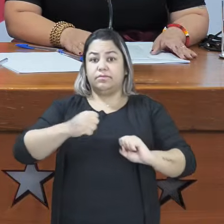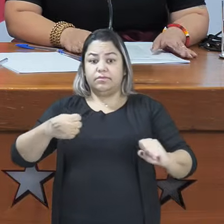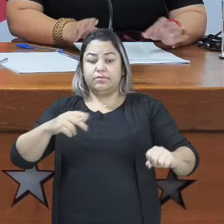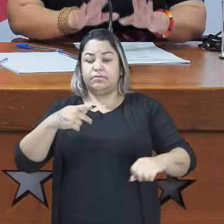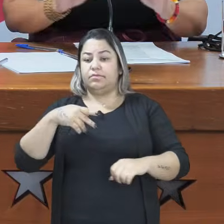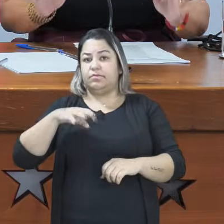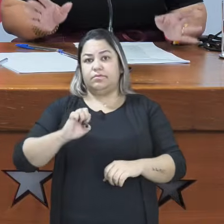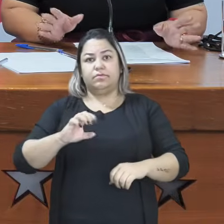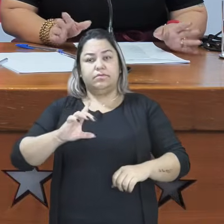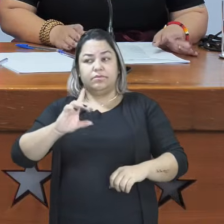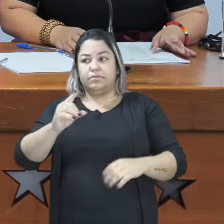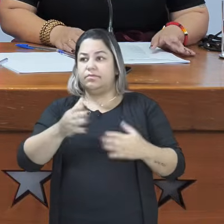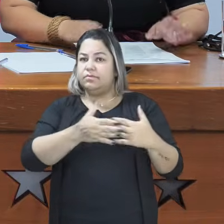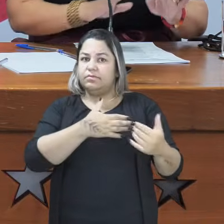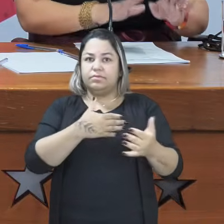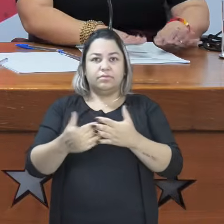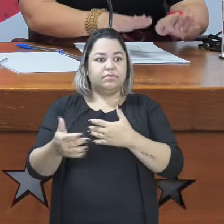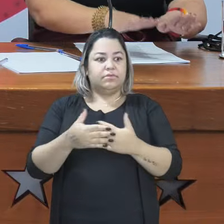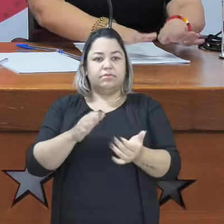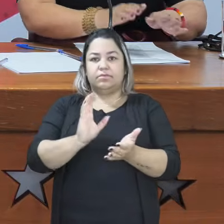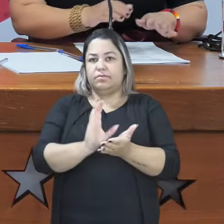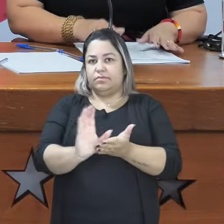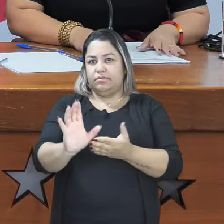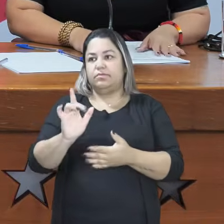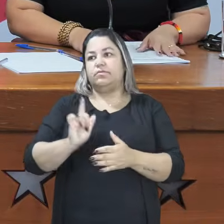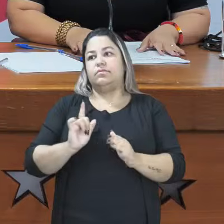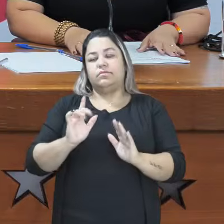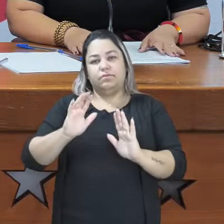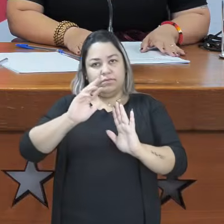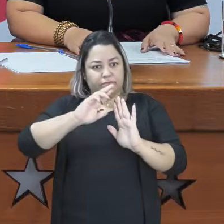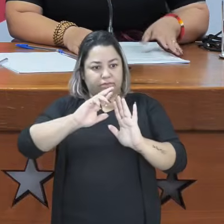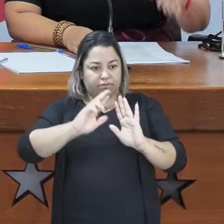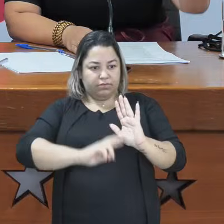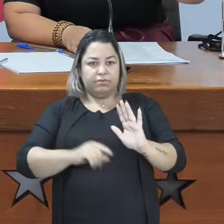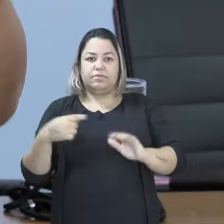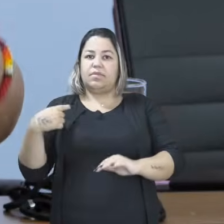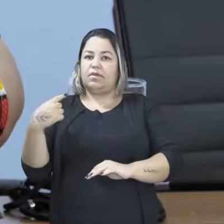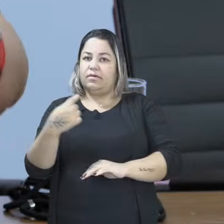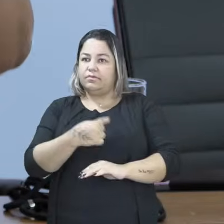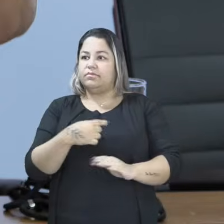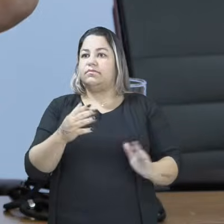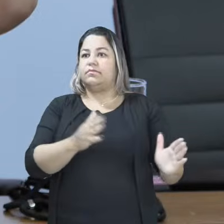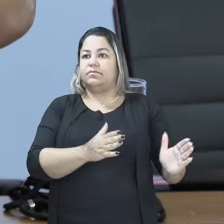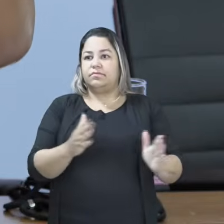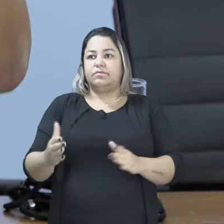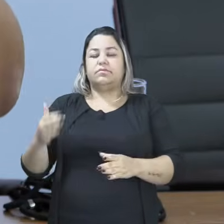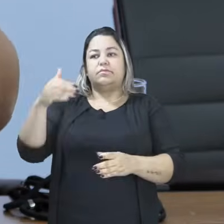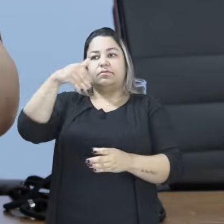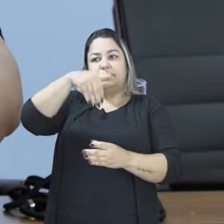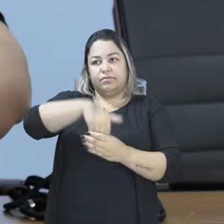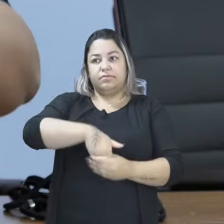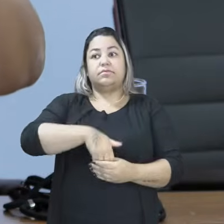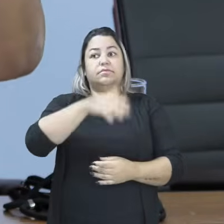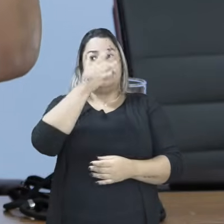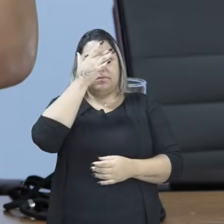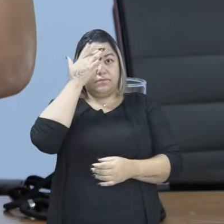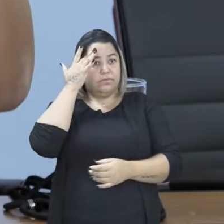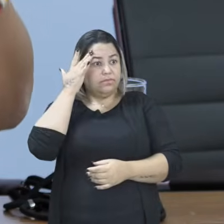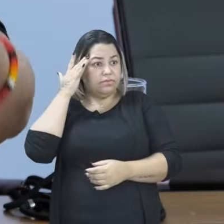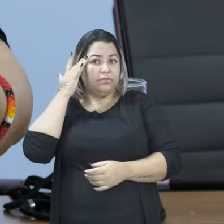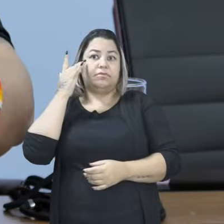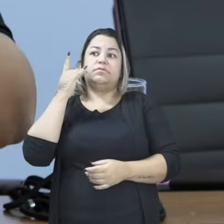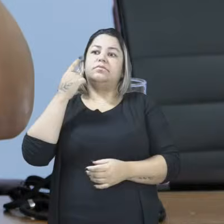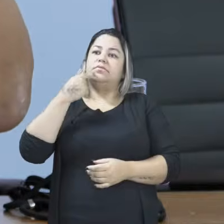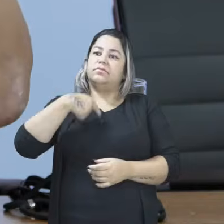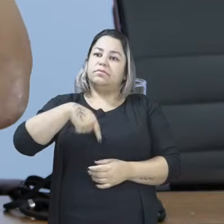independente de qualquer recurso que tenha, está registrado que a gente fez um processo de eleição direta, que as pessoas saíram, a gente tem